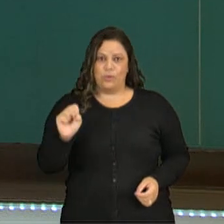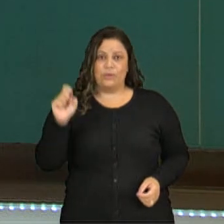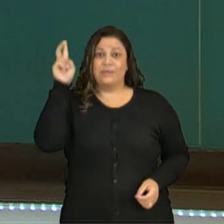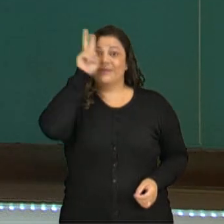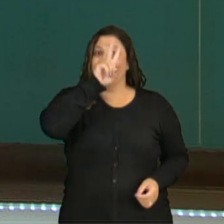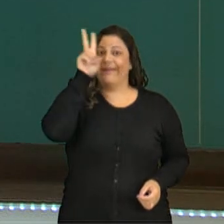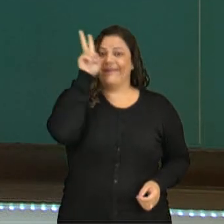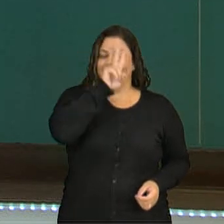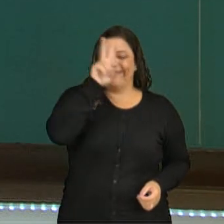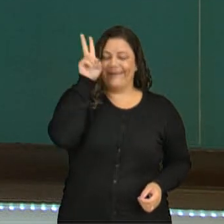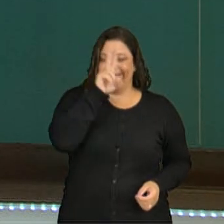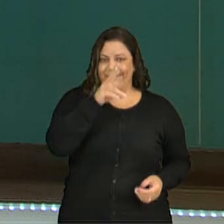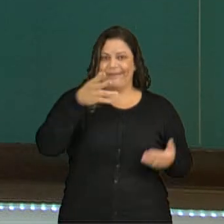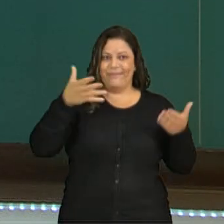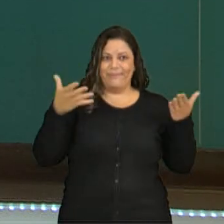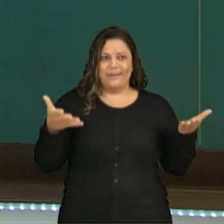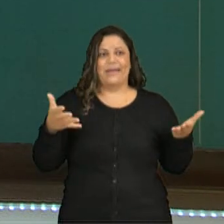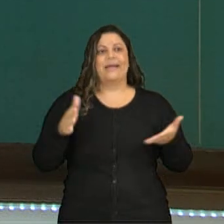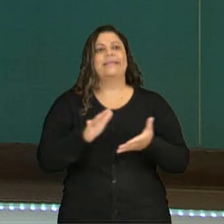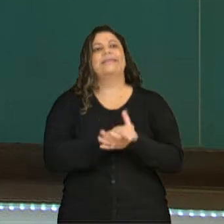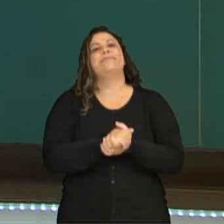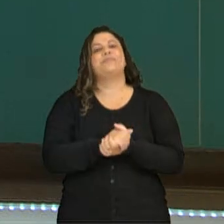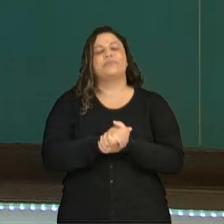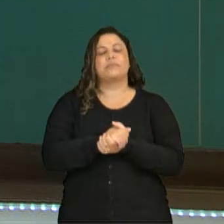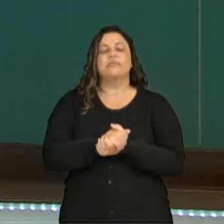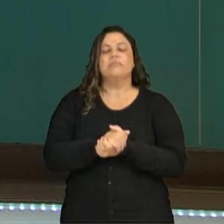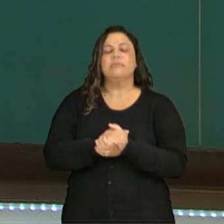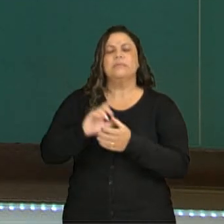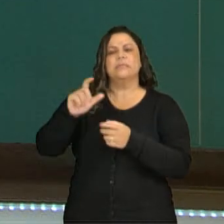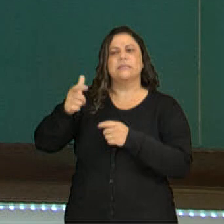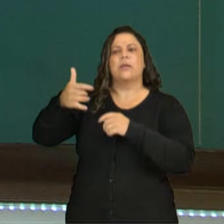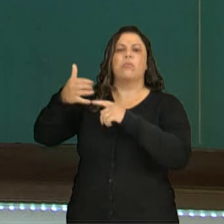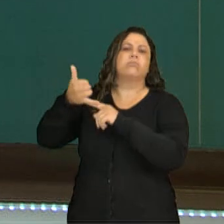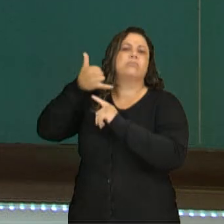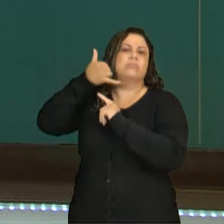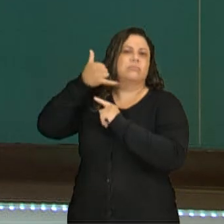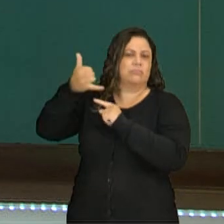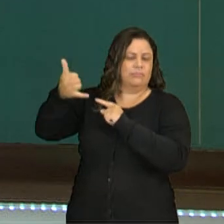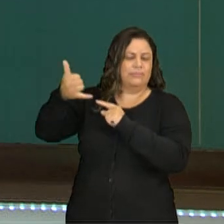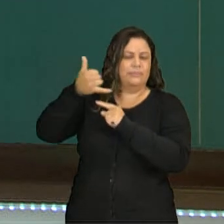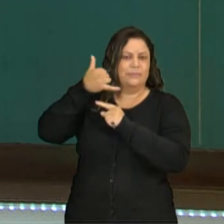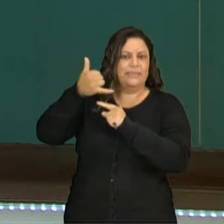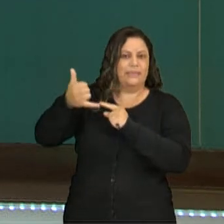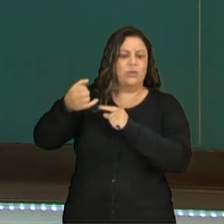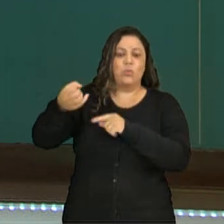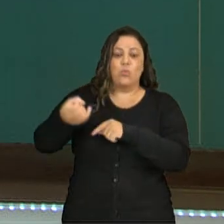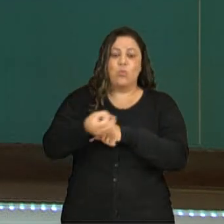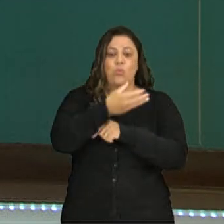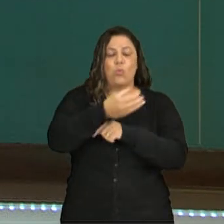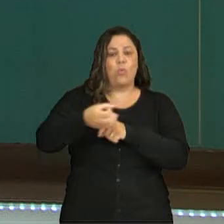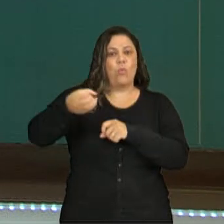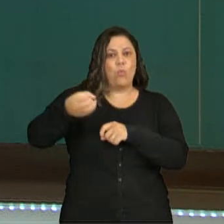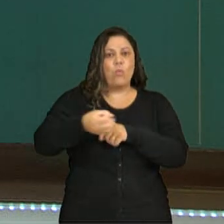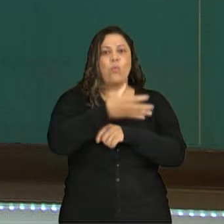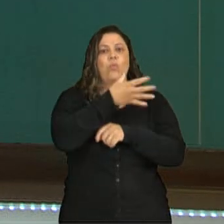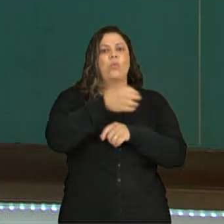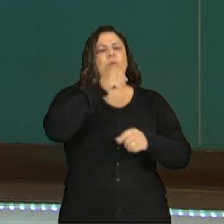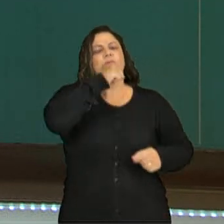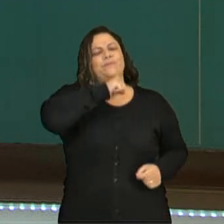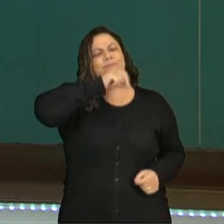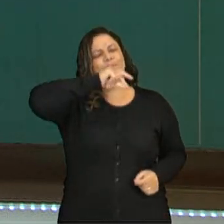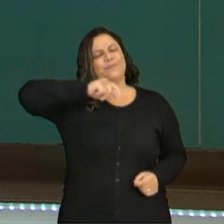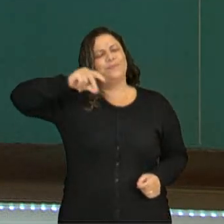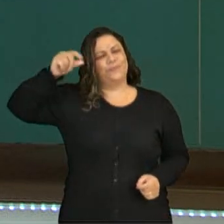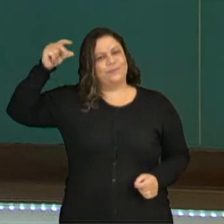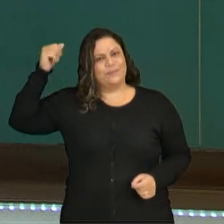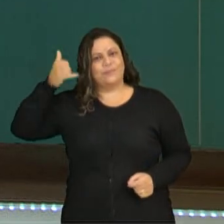hoje. Então, os smartphones são aparelhos de telefone móvel modernos. São os antigos